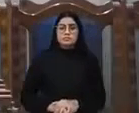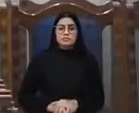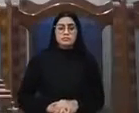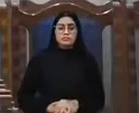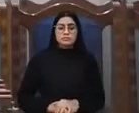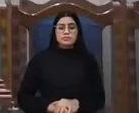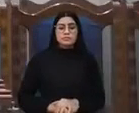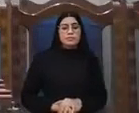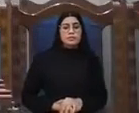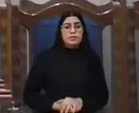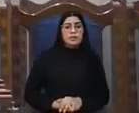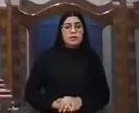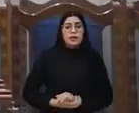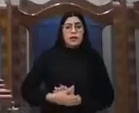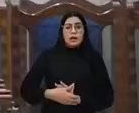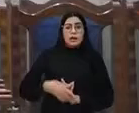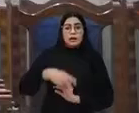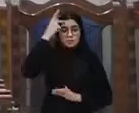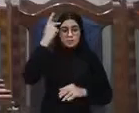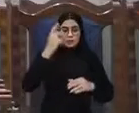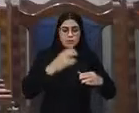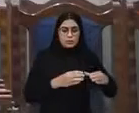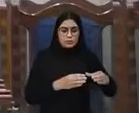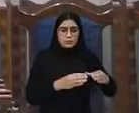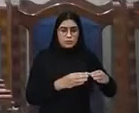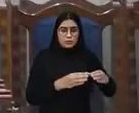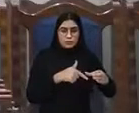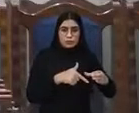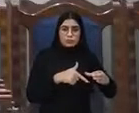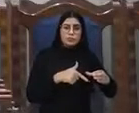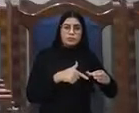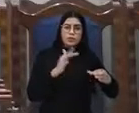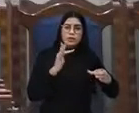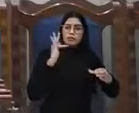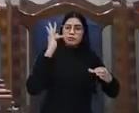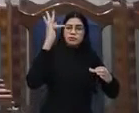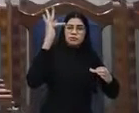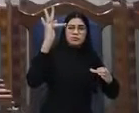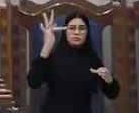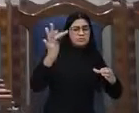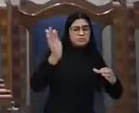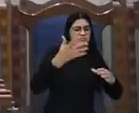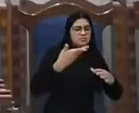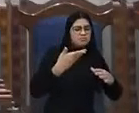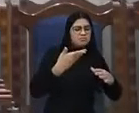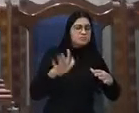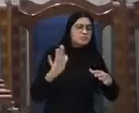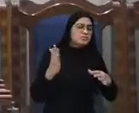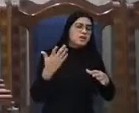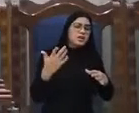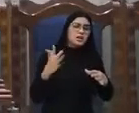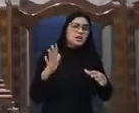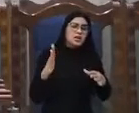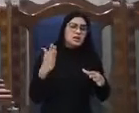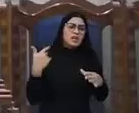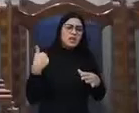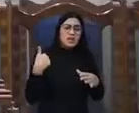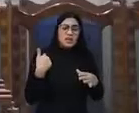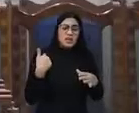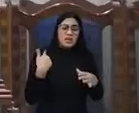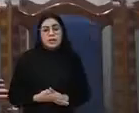né? Aqueles que pregavam aqui agora, estoicos, aqueles que diziam que o futuro não interessa para ninguém, contendiam com